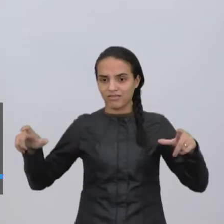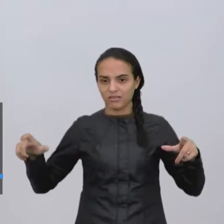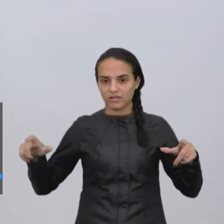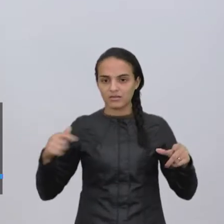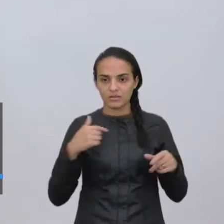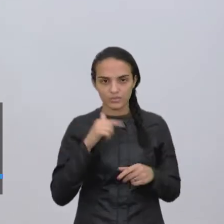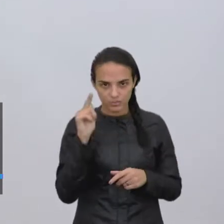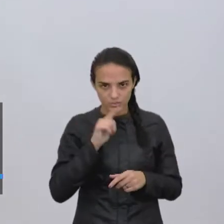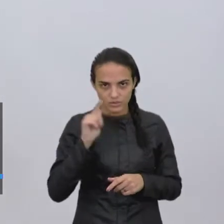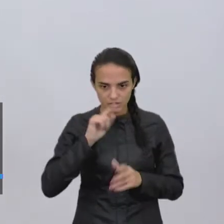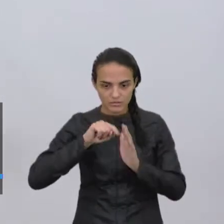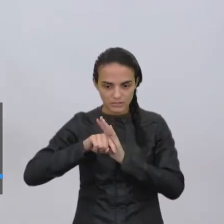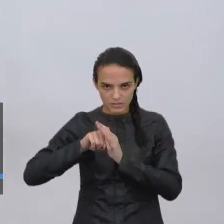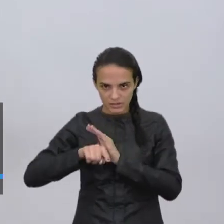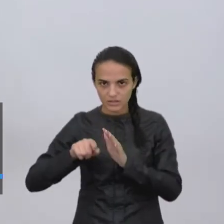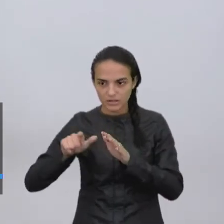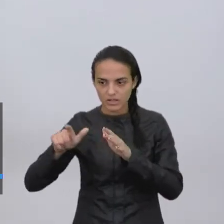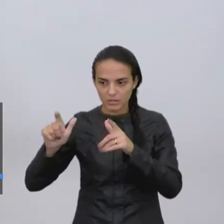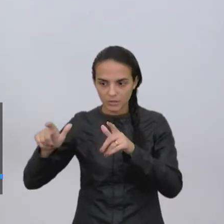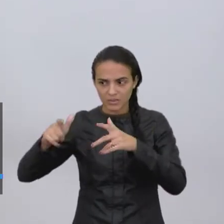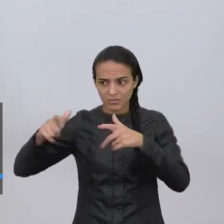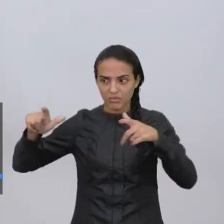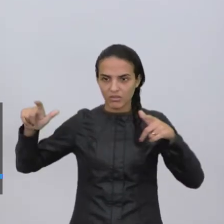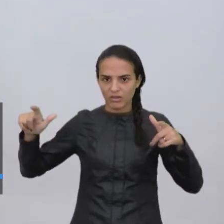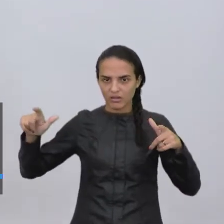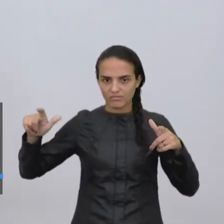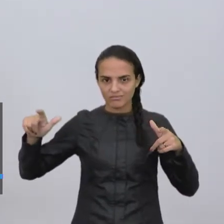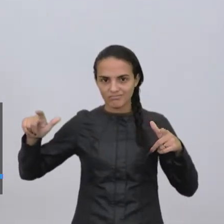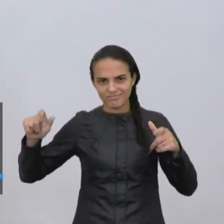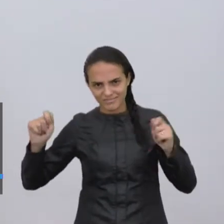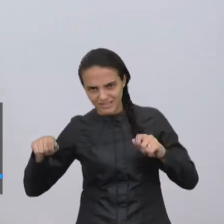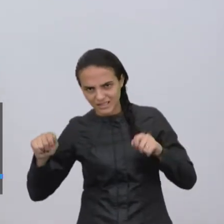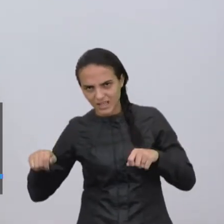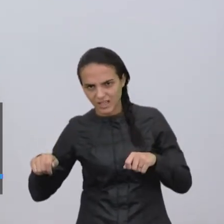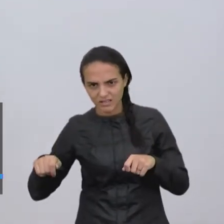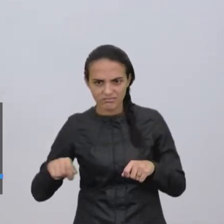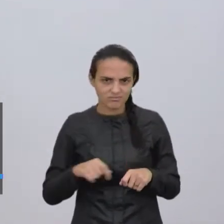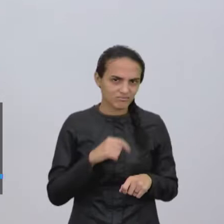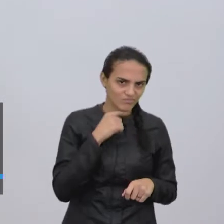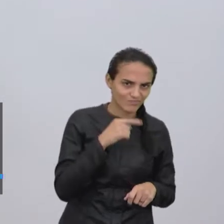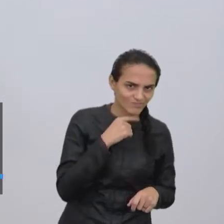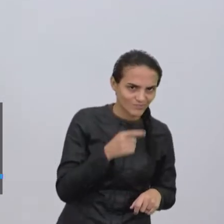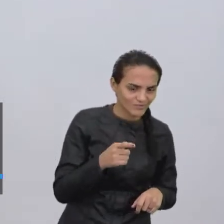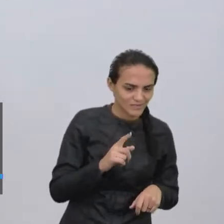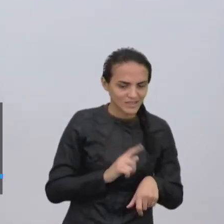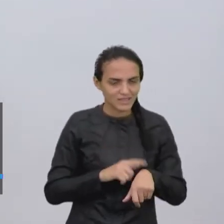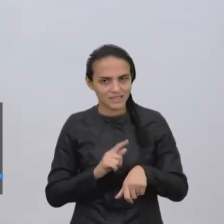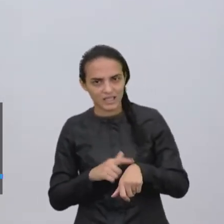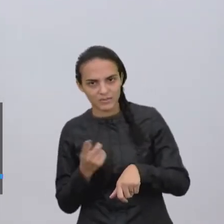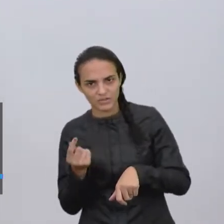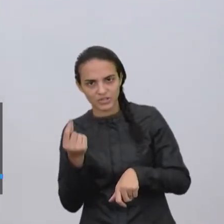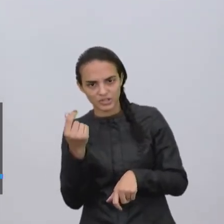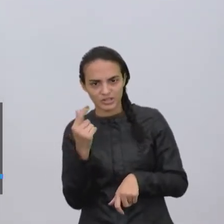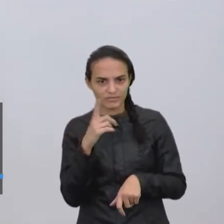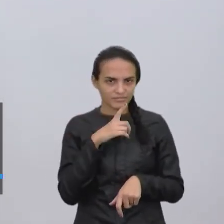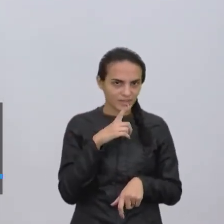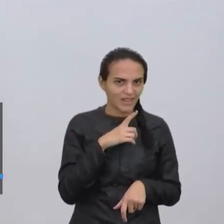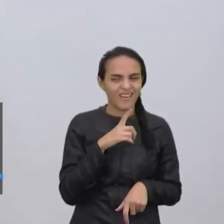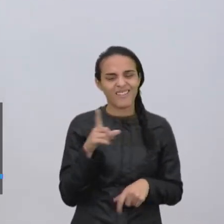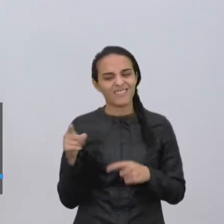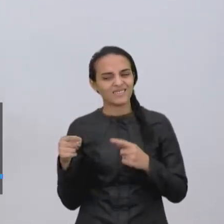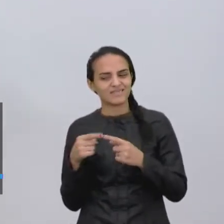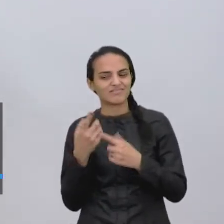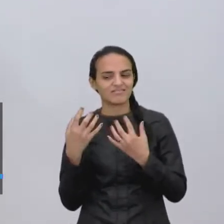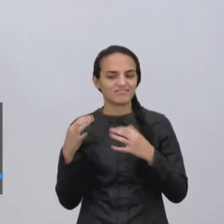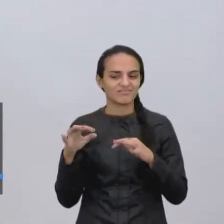consigo fazer a pesquisa com essa população muito grande? Será que é viável em relação a tempo e dinheiro? Tempo e dinheiro? Não, não é. Então